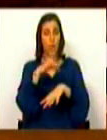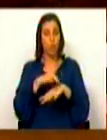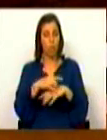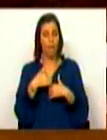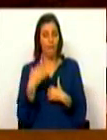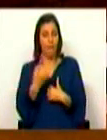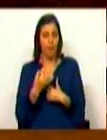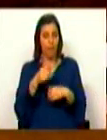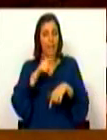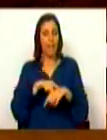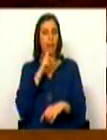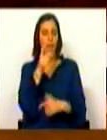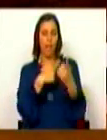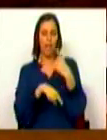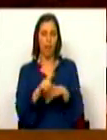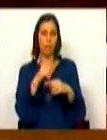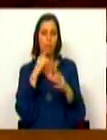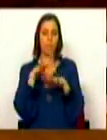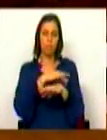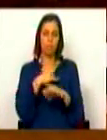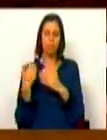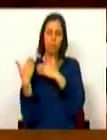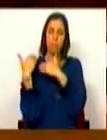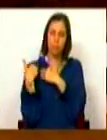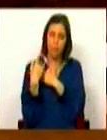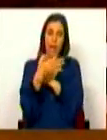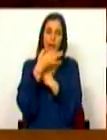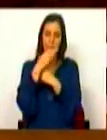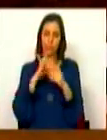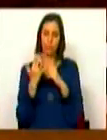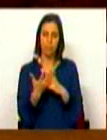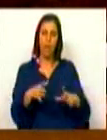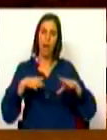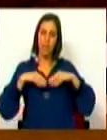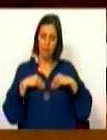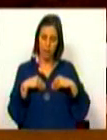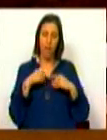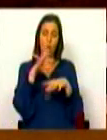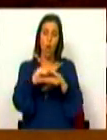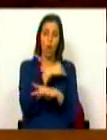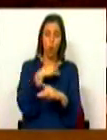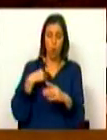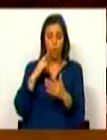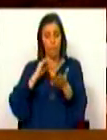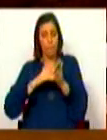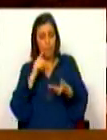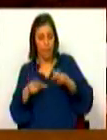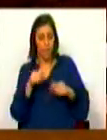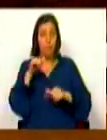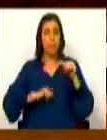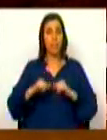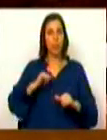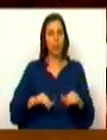doentes em tempos de resposta clinicamente responsáveis e socialmente aceitáveis para consultas, exames e